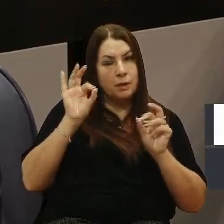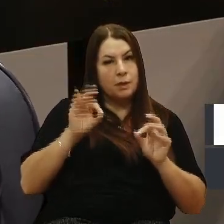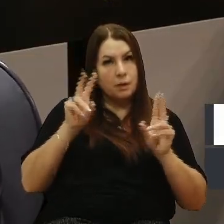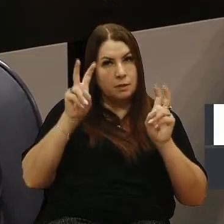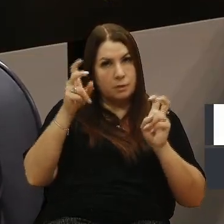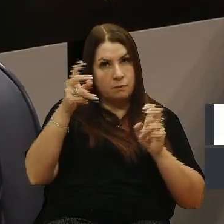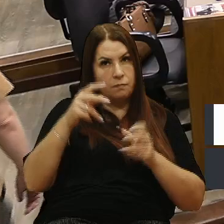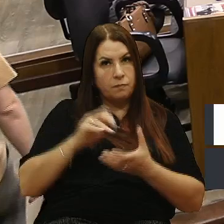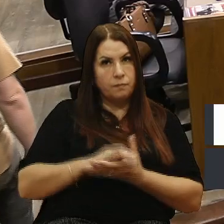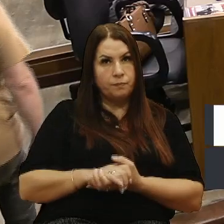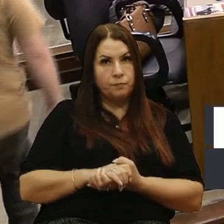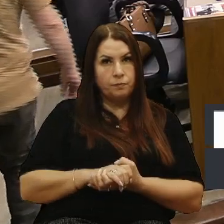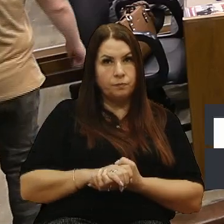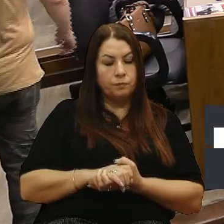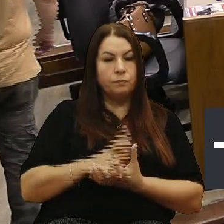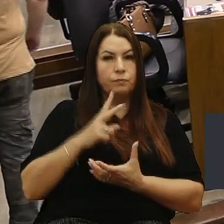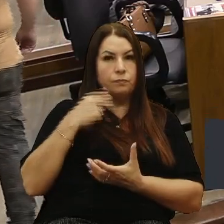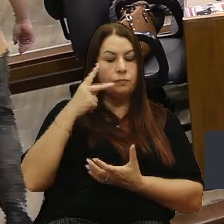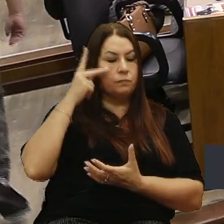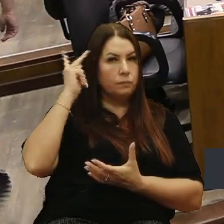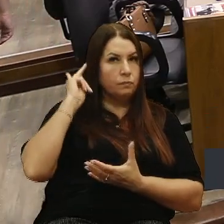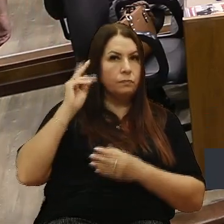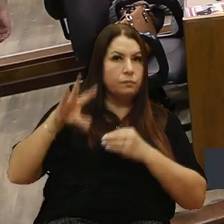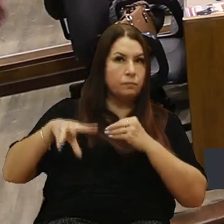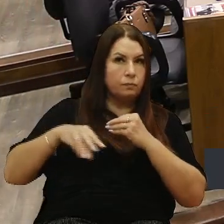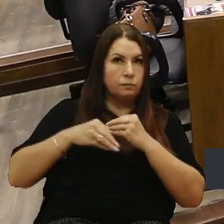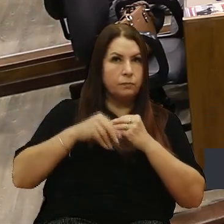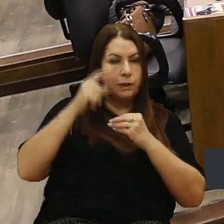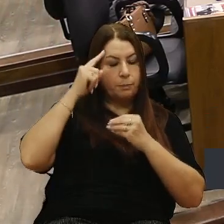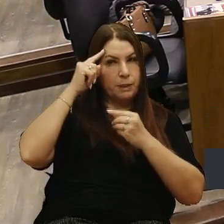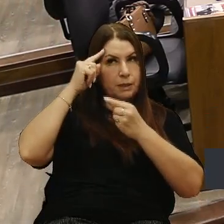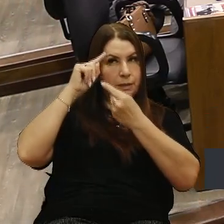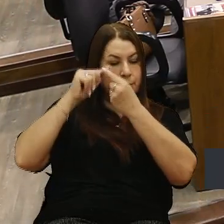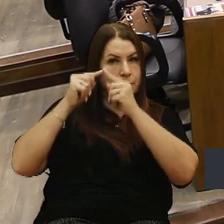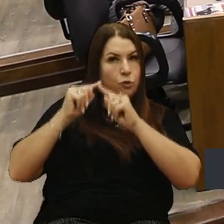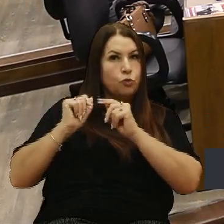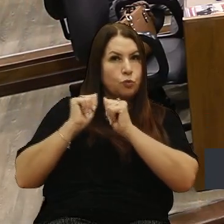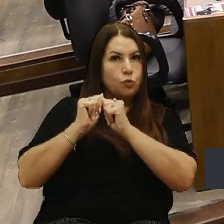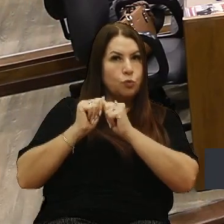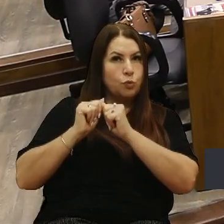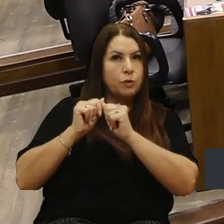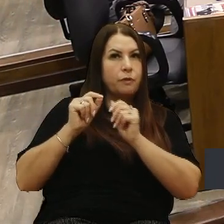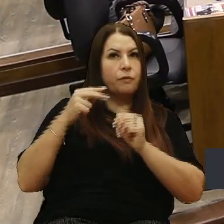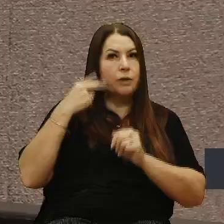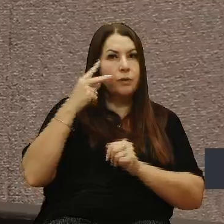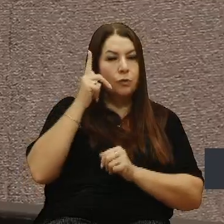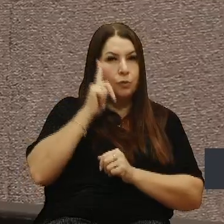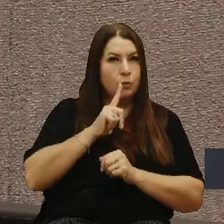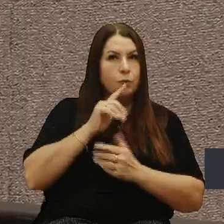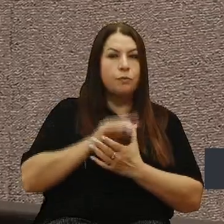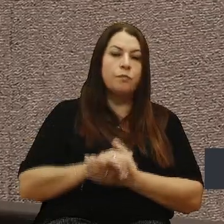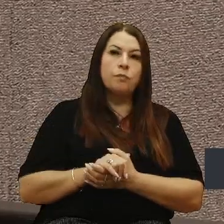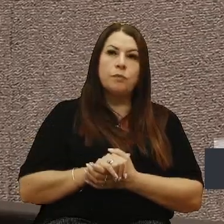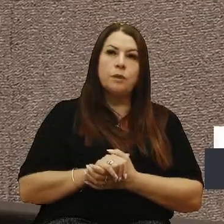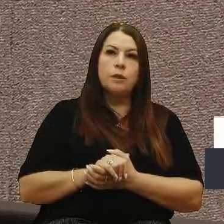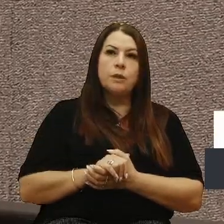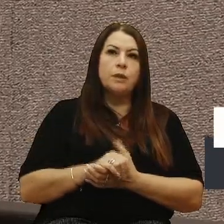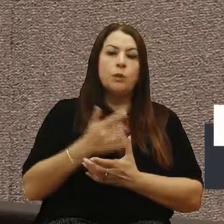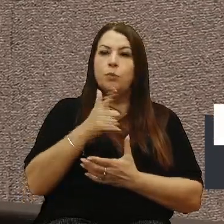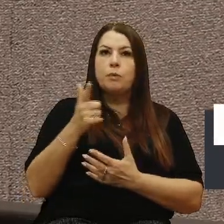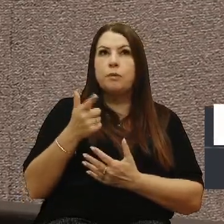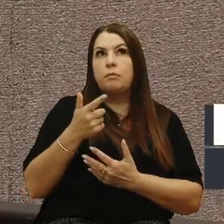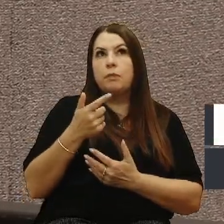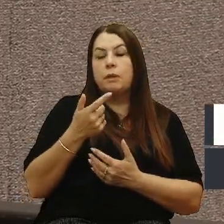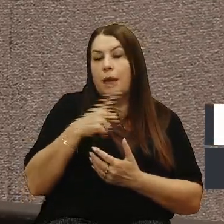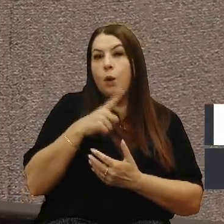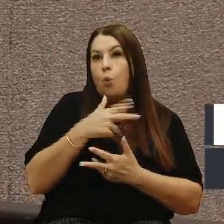parte. Vereador Iago, só para complementar o raciocínio que eu estava fazendo na parte do vereador Lucas, a gente tem coisas